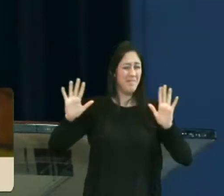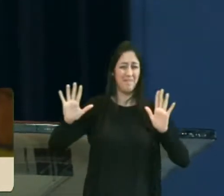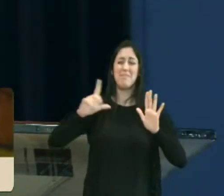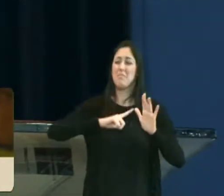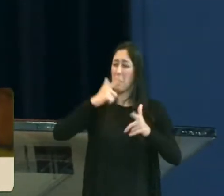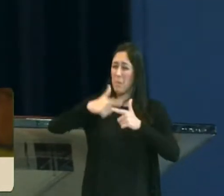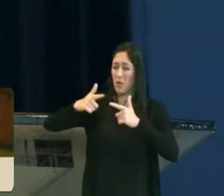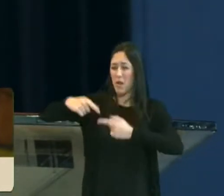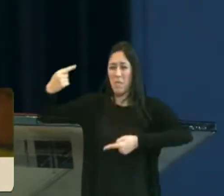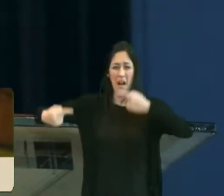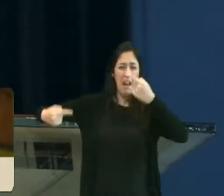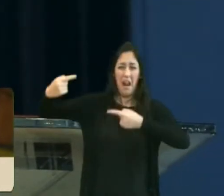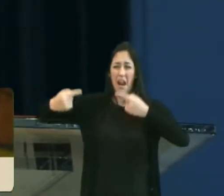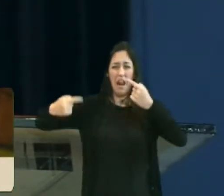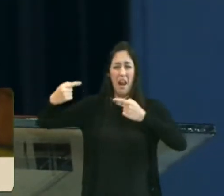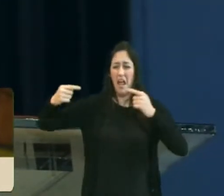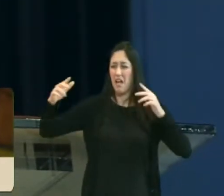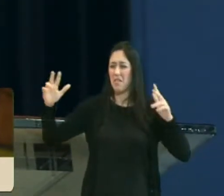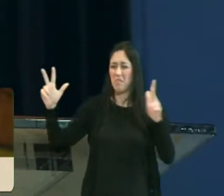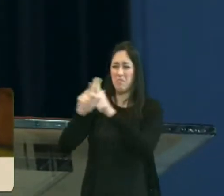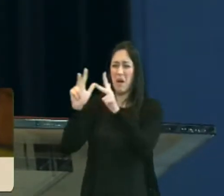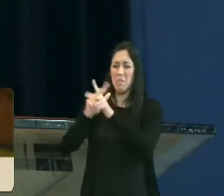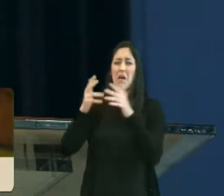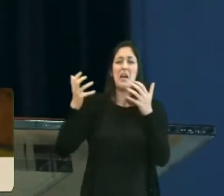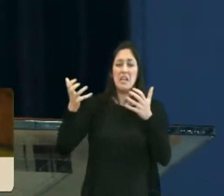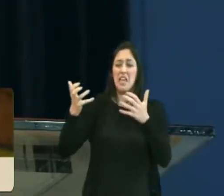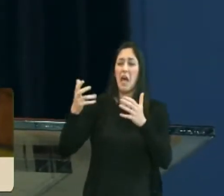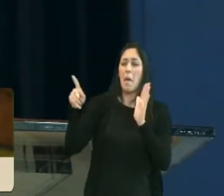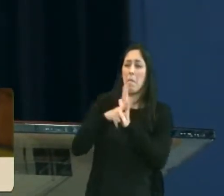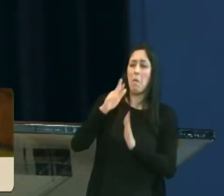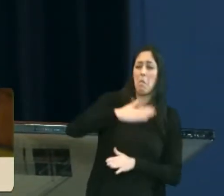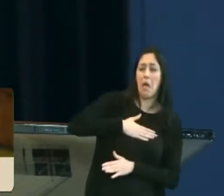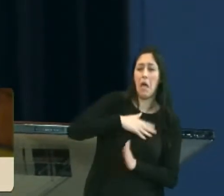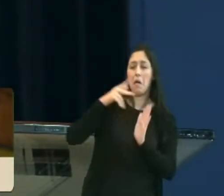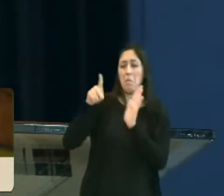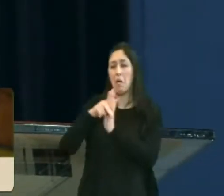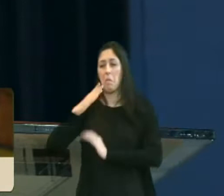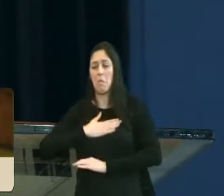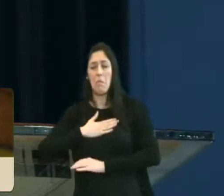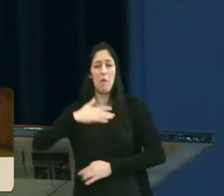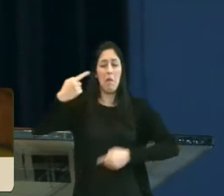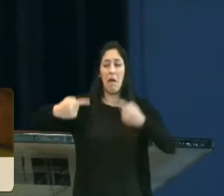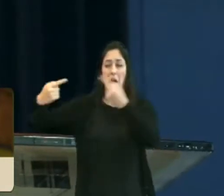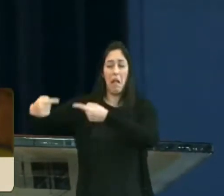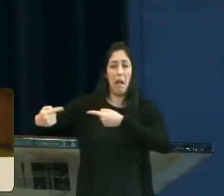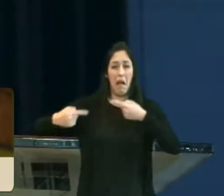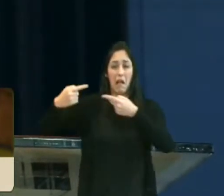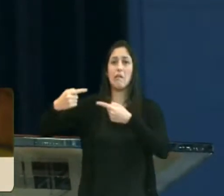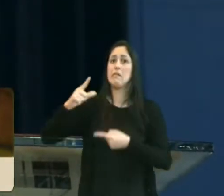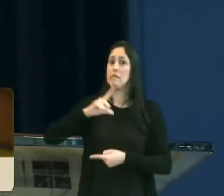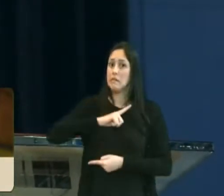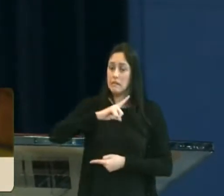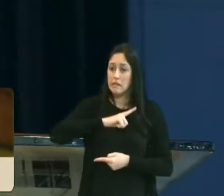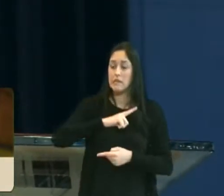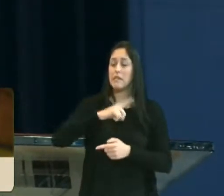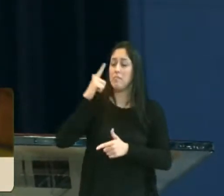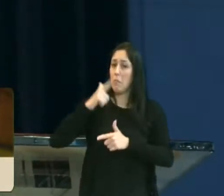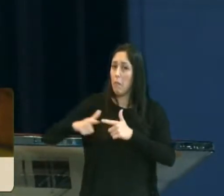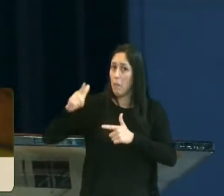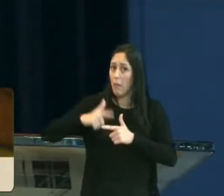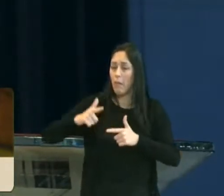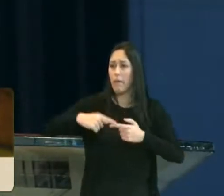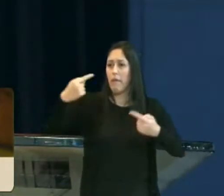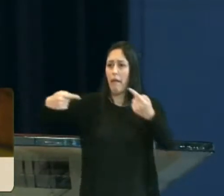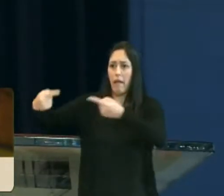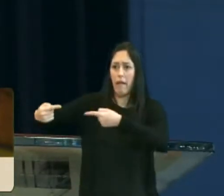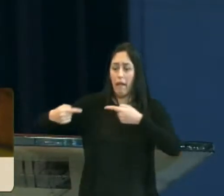constantemente estavam lutando por aquela região que sofreu diversos domínios, diversas possessões,